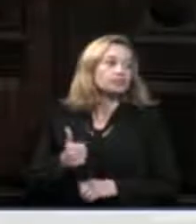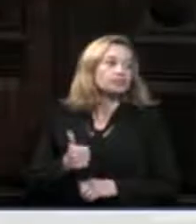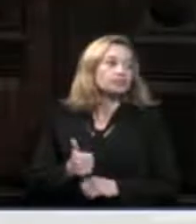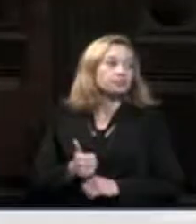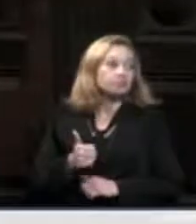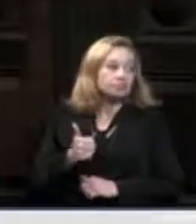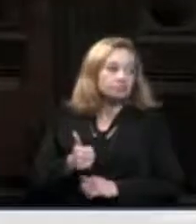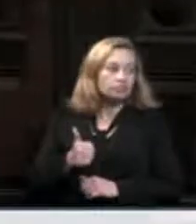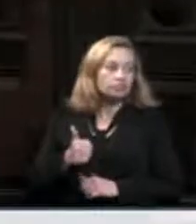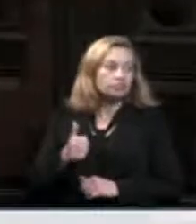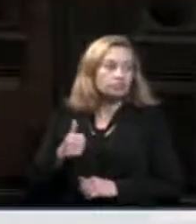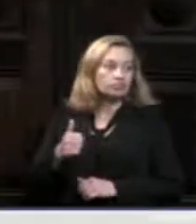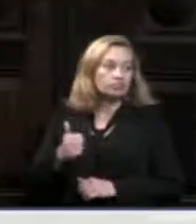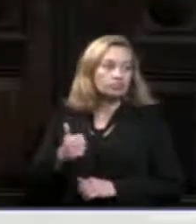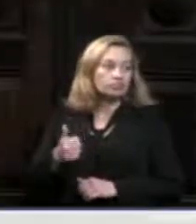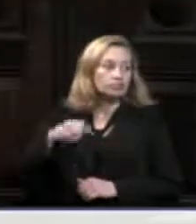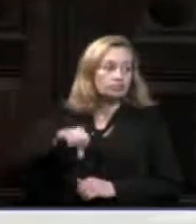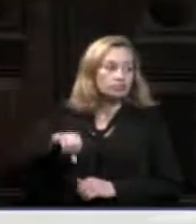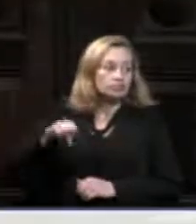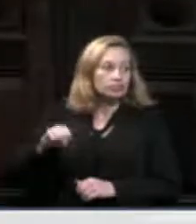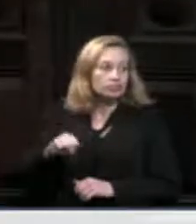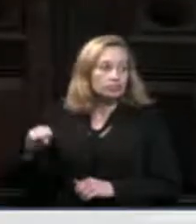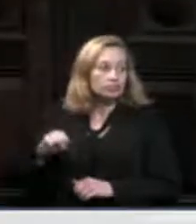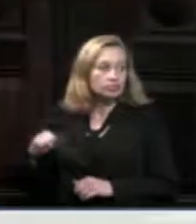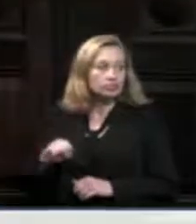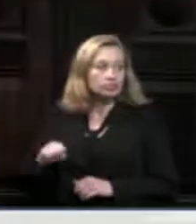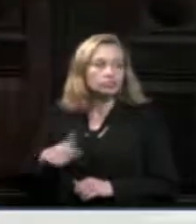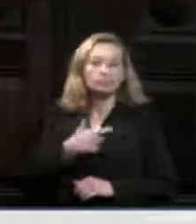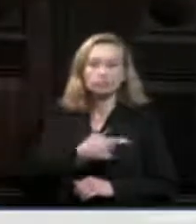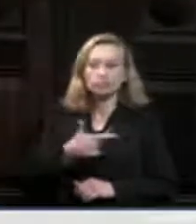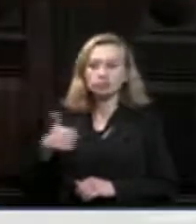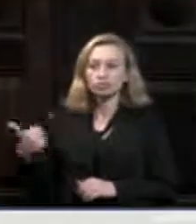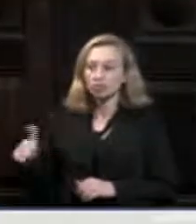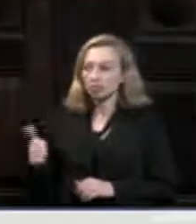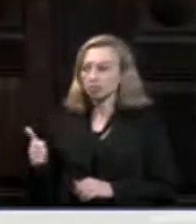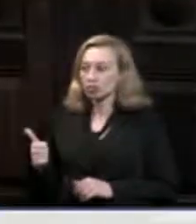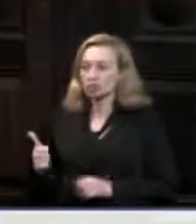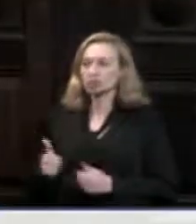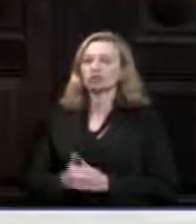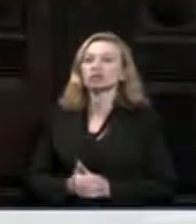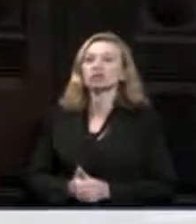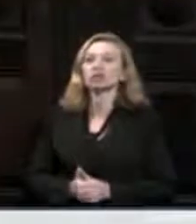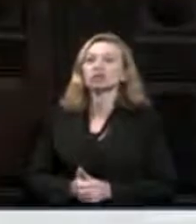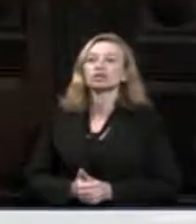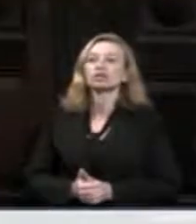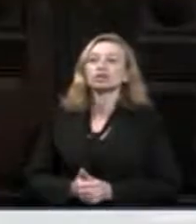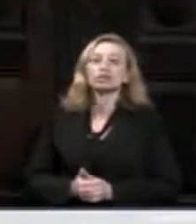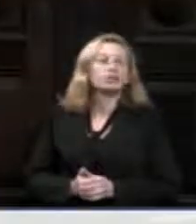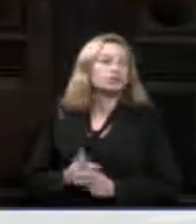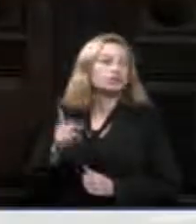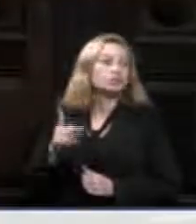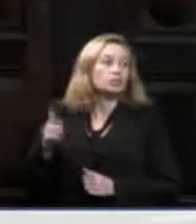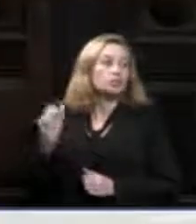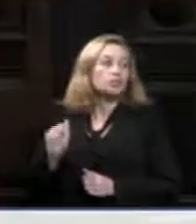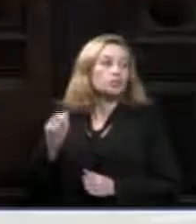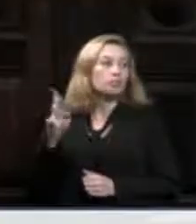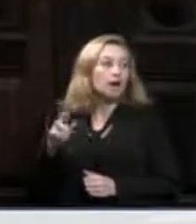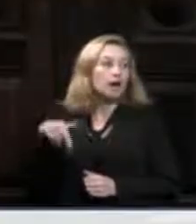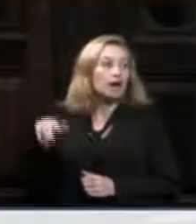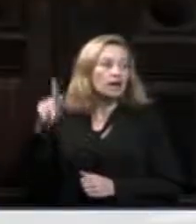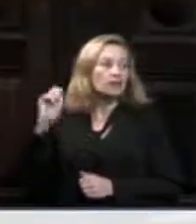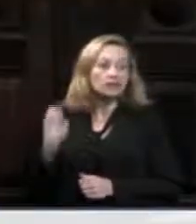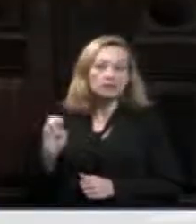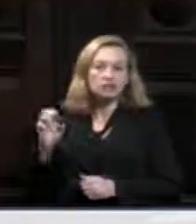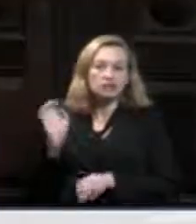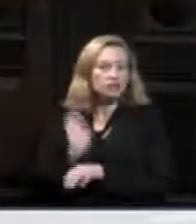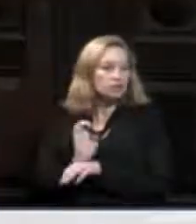em 2011 a regulamentação do Parque Estadual da Costa do Sol por um decreto,